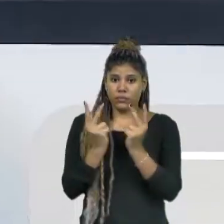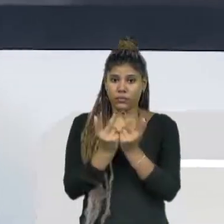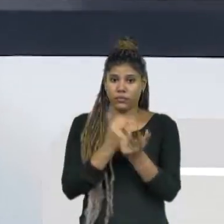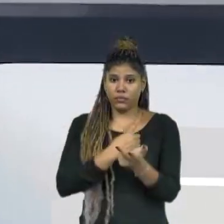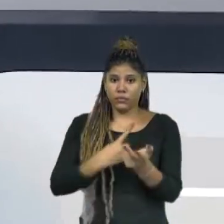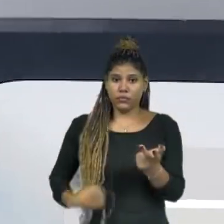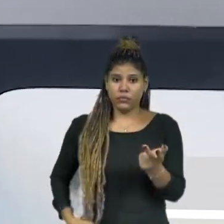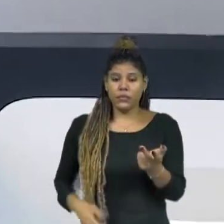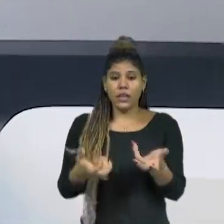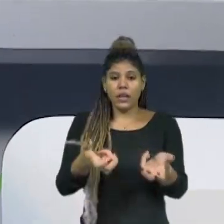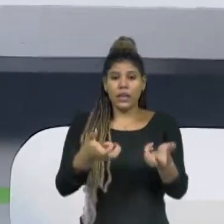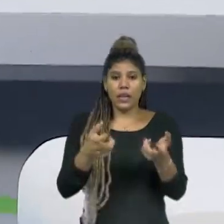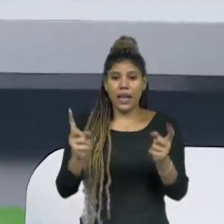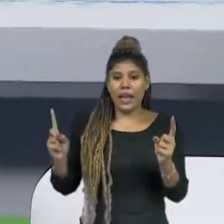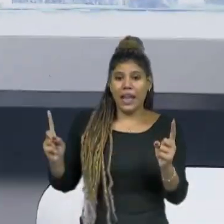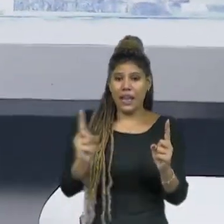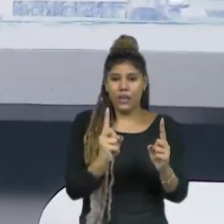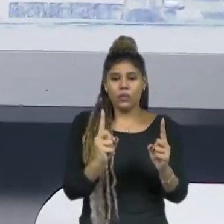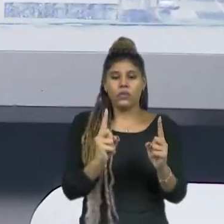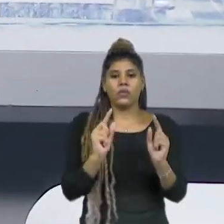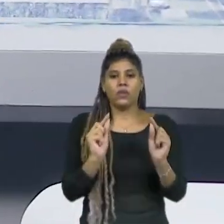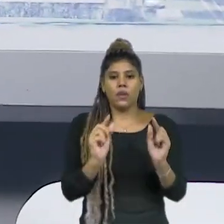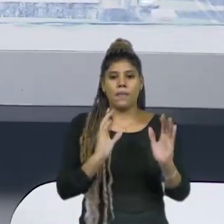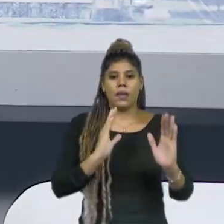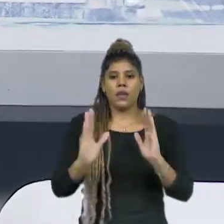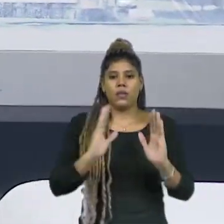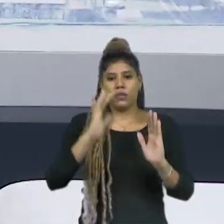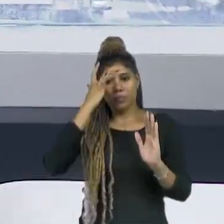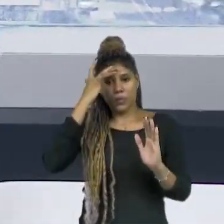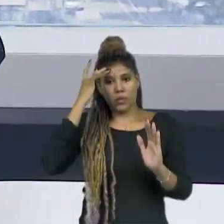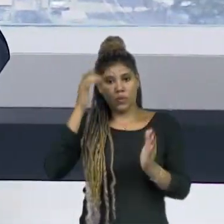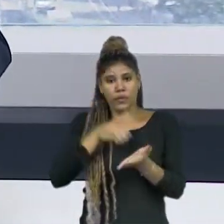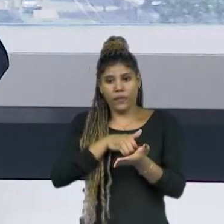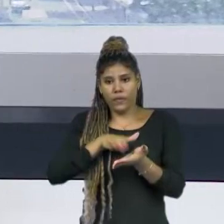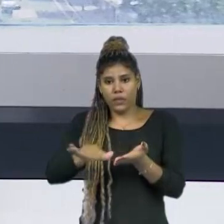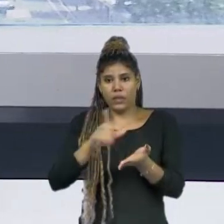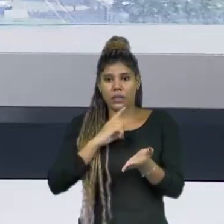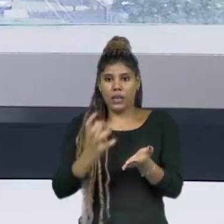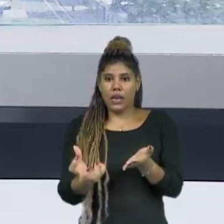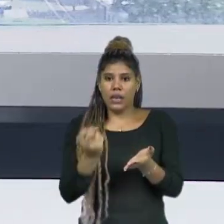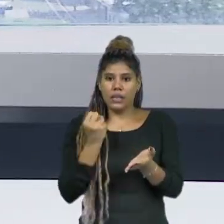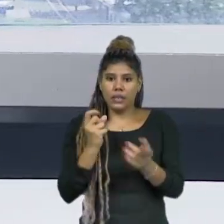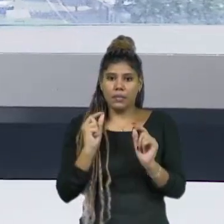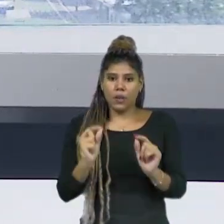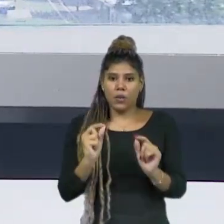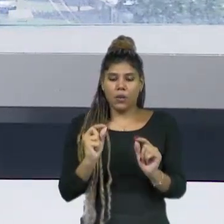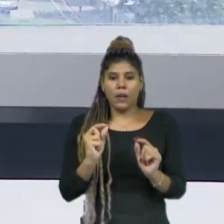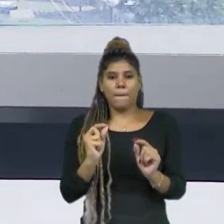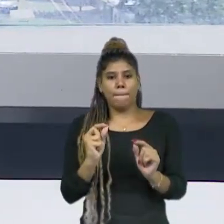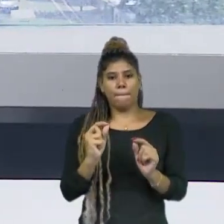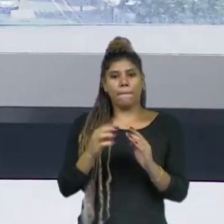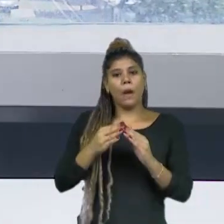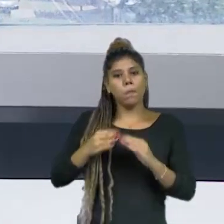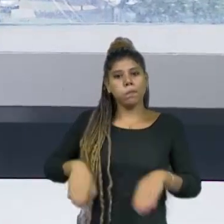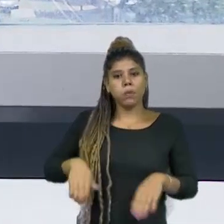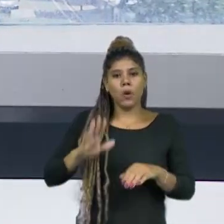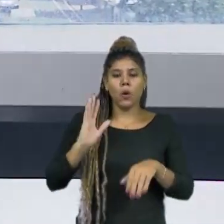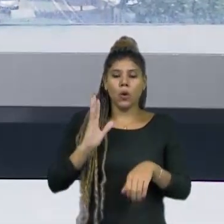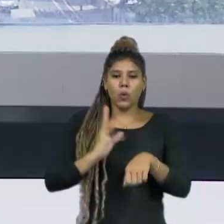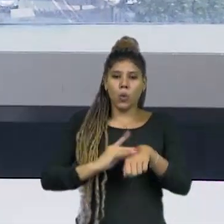para que pessoas demitidas do trabalho possam ter acesso aos benefícios de auxílio-doença, aposentadoria por